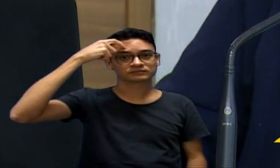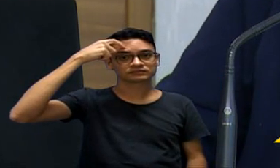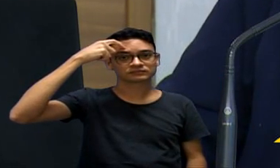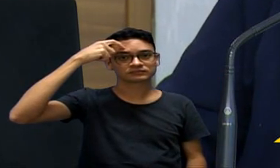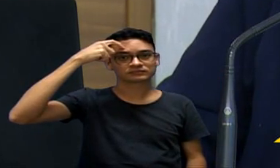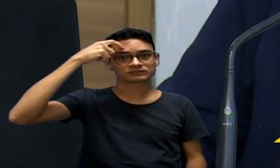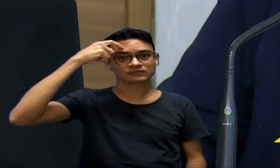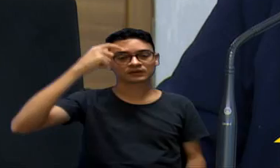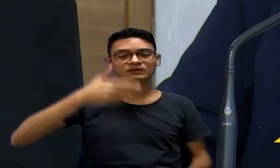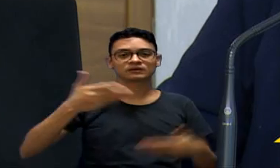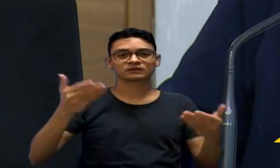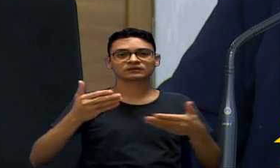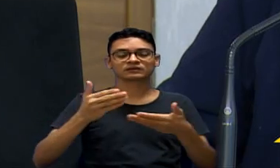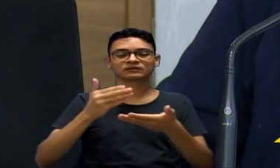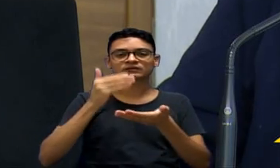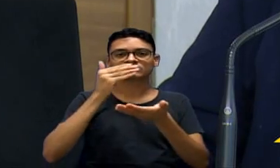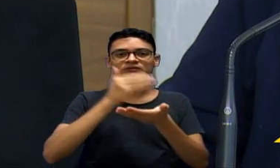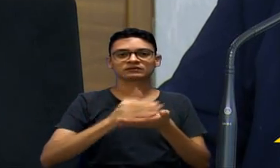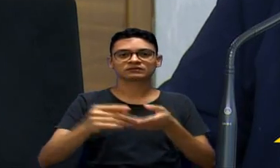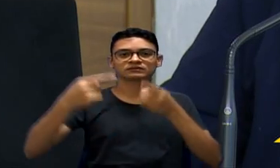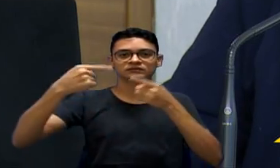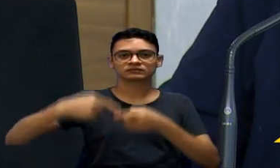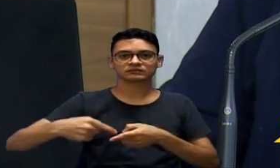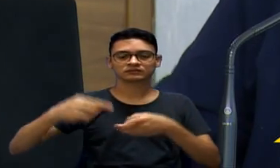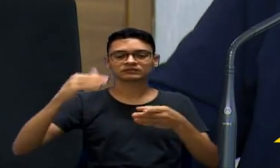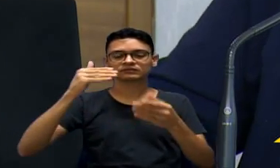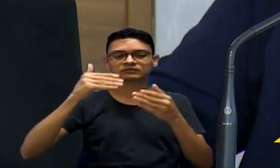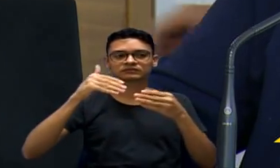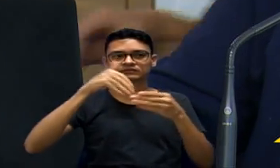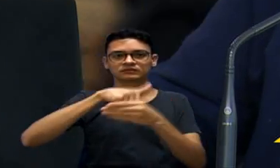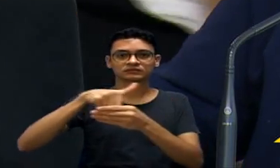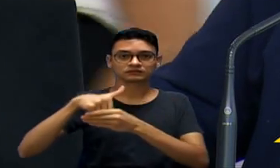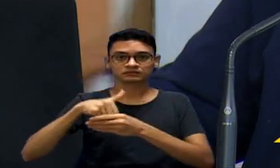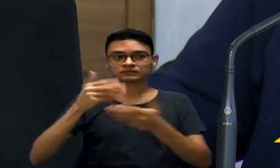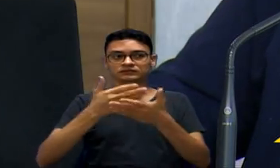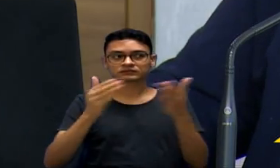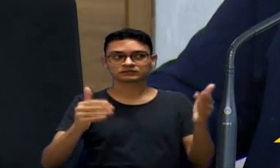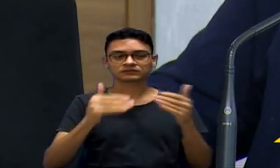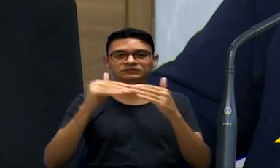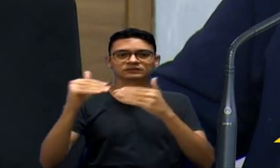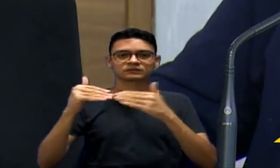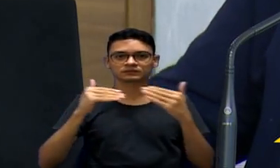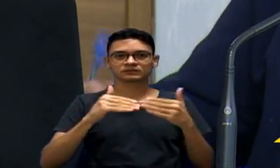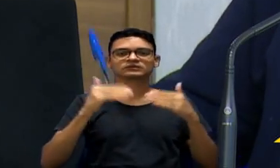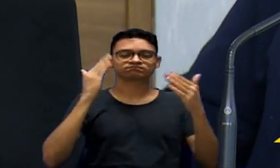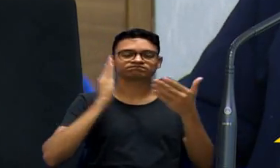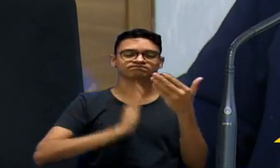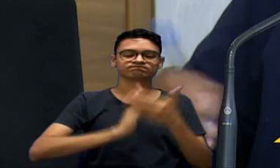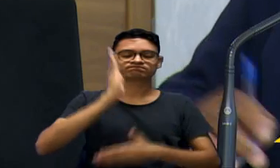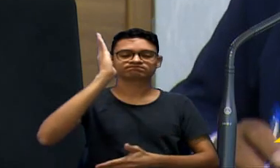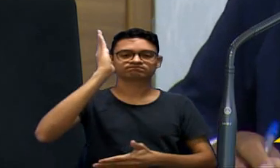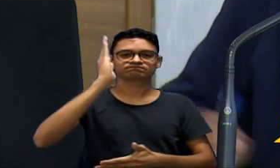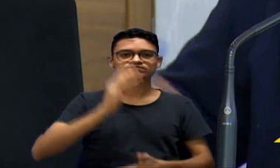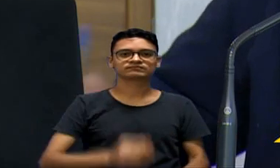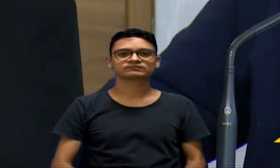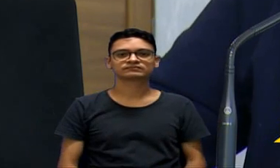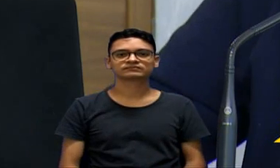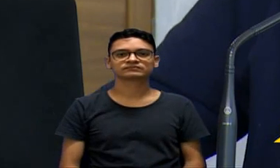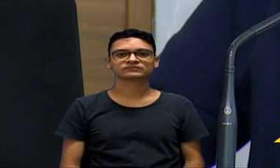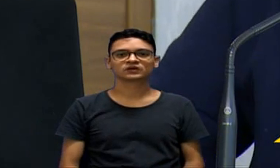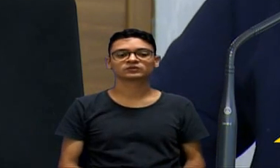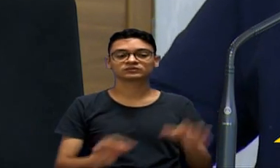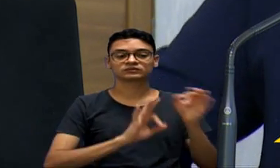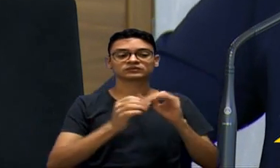Eu coloco em discussão. Encerrada a discussão, coloco em votação. Os vereadores concordam, permaneçam como estão, aprovado. O